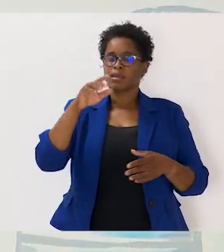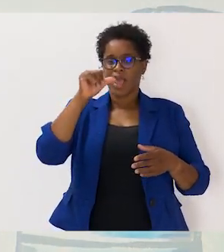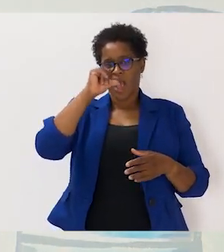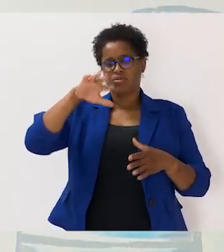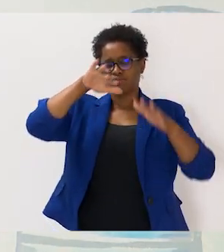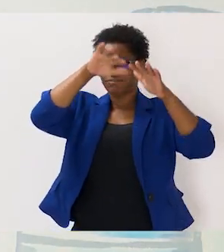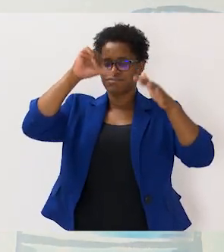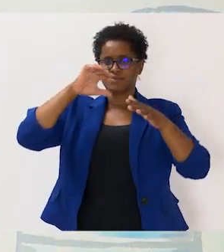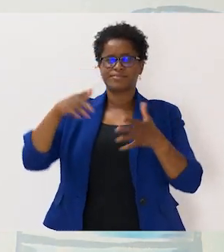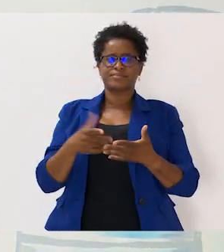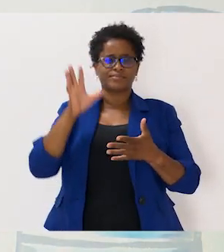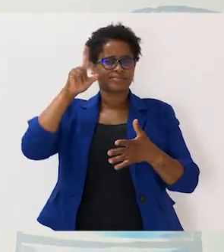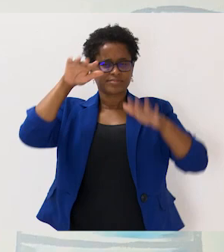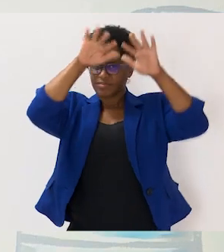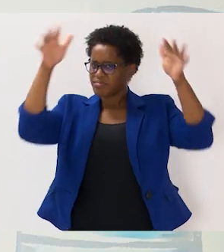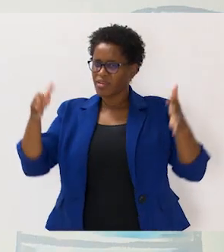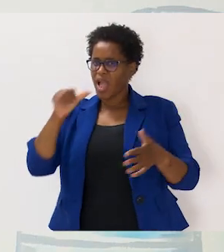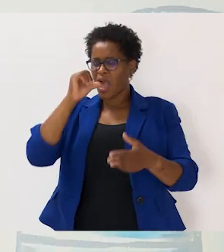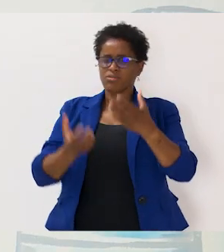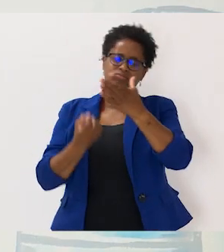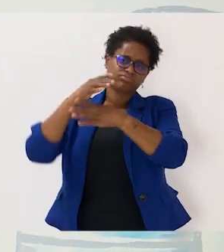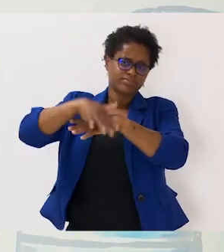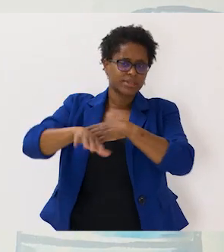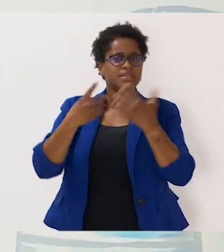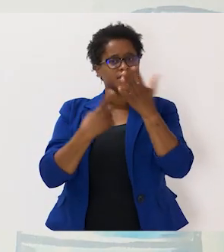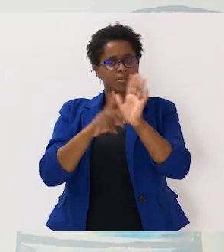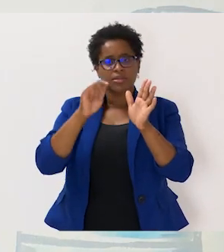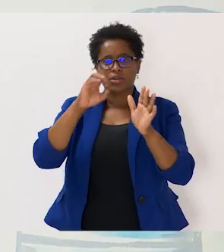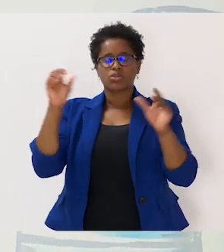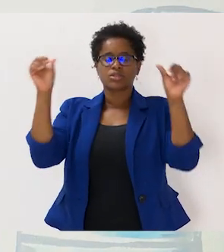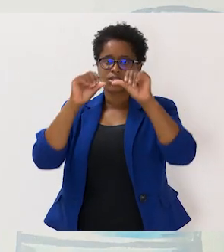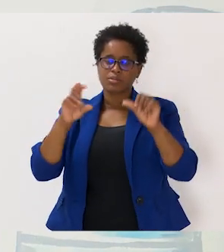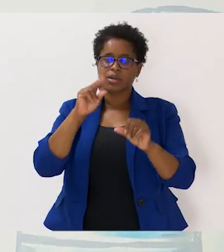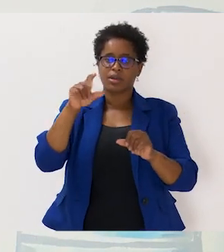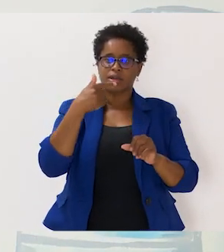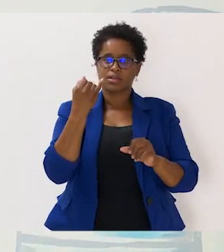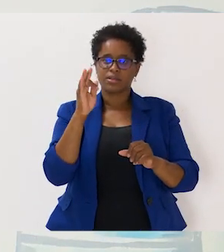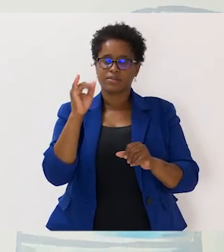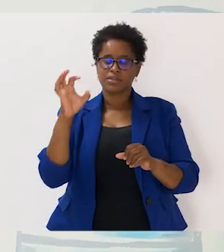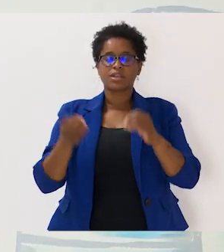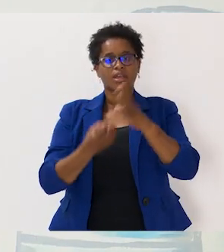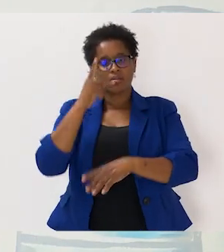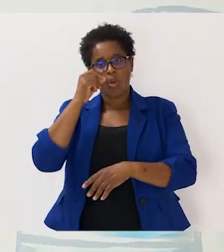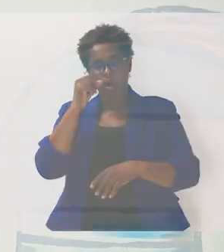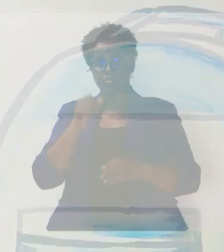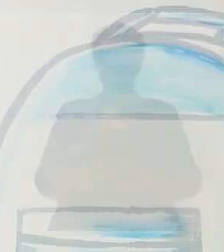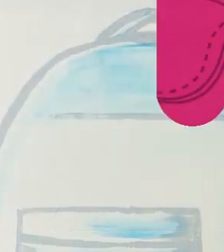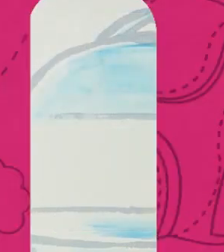também, barragens também, são exemplos de ecossistemas artificiais criados pelo